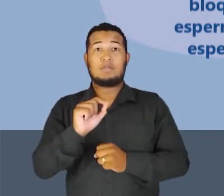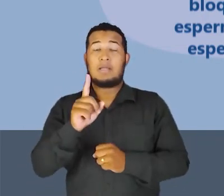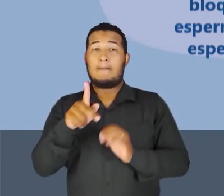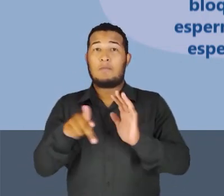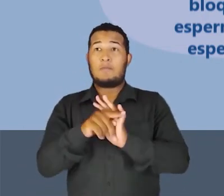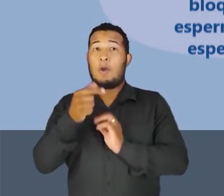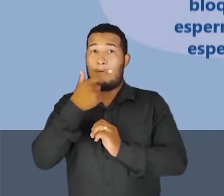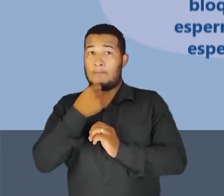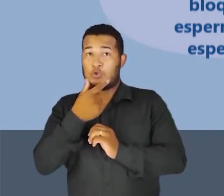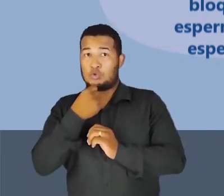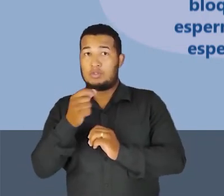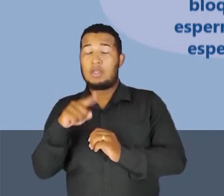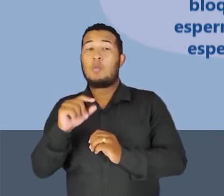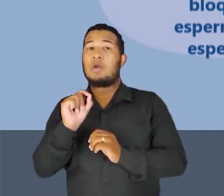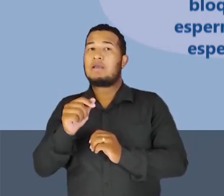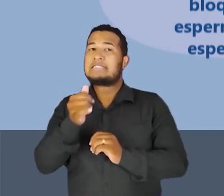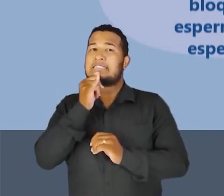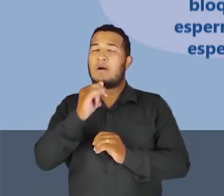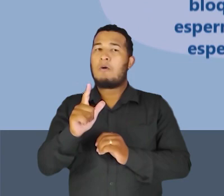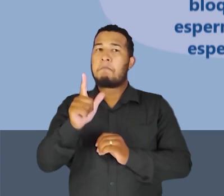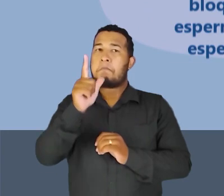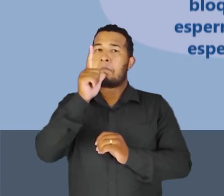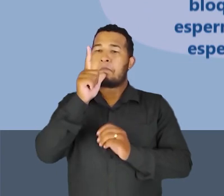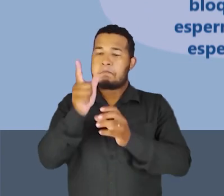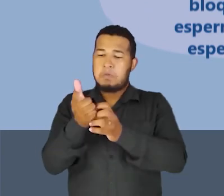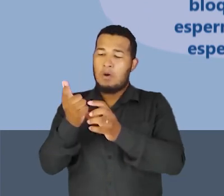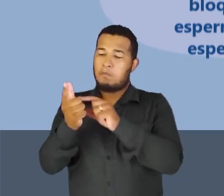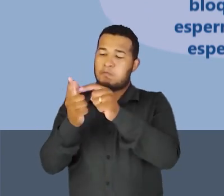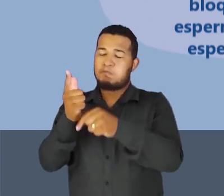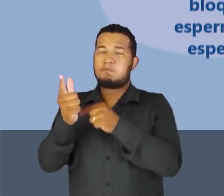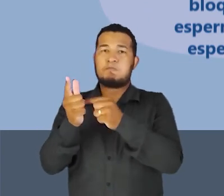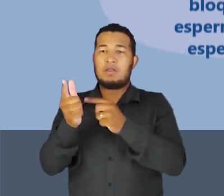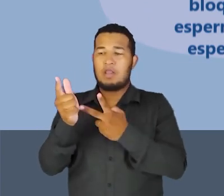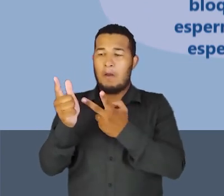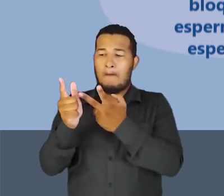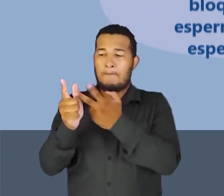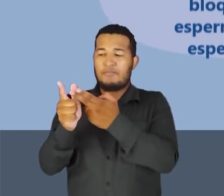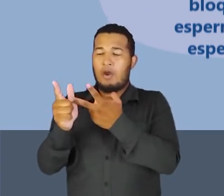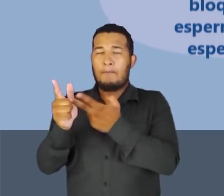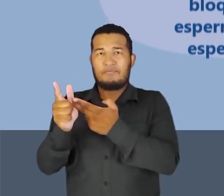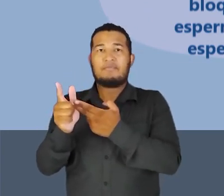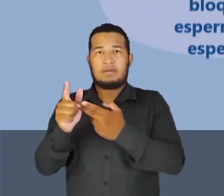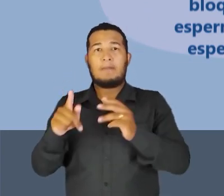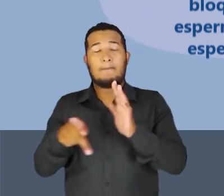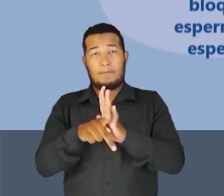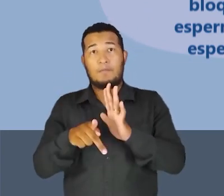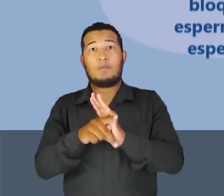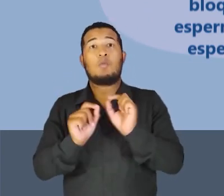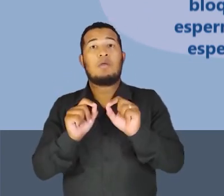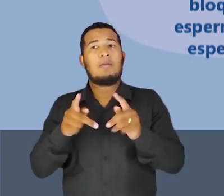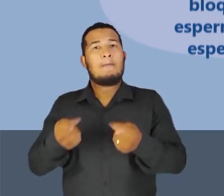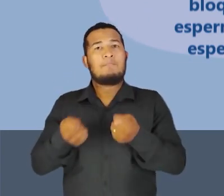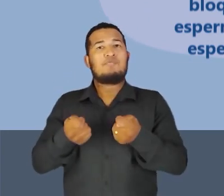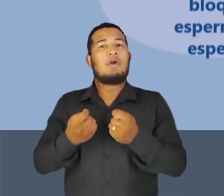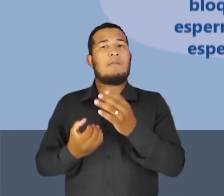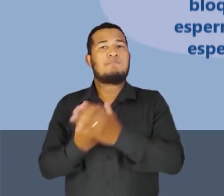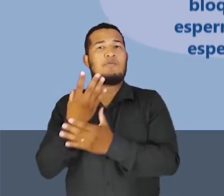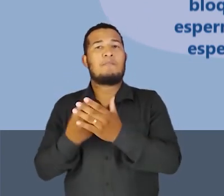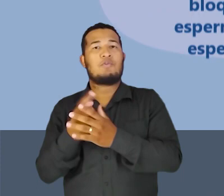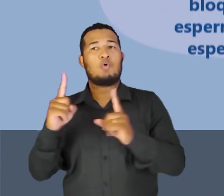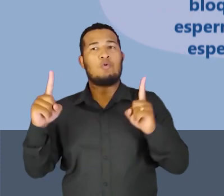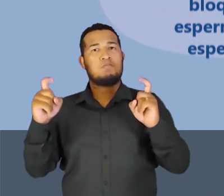cirurgia masculina, que é a vasectomia, né, que é um corte nos canais deferentes, e bloqueando e impedindo com